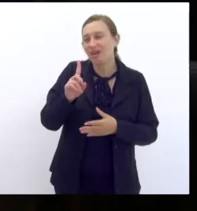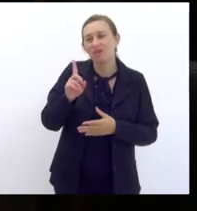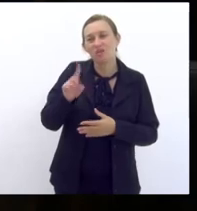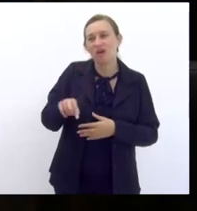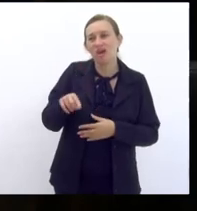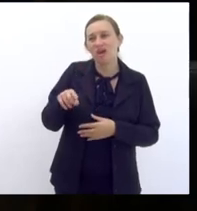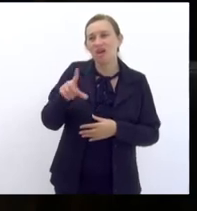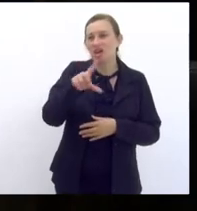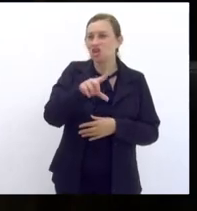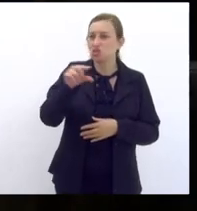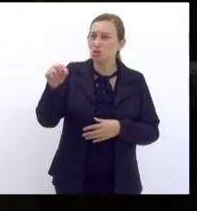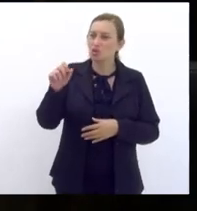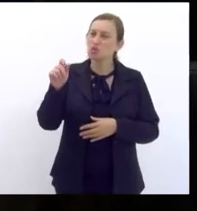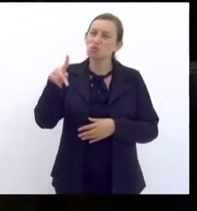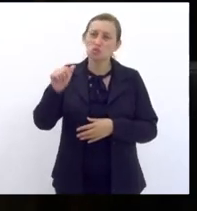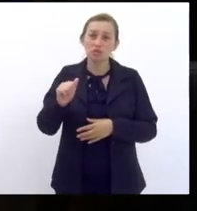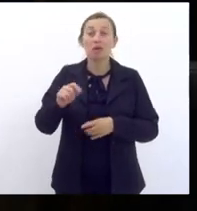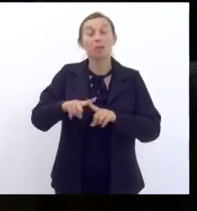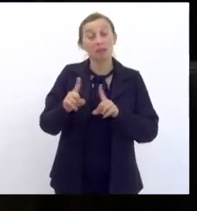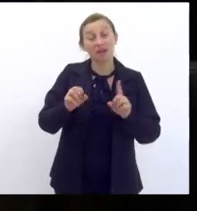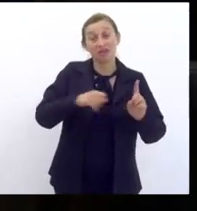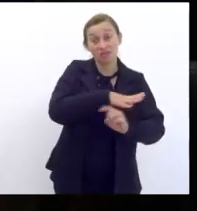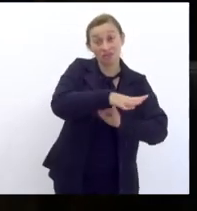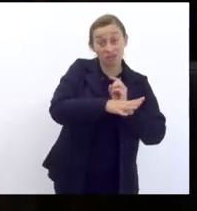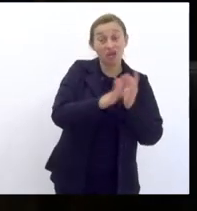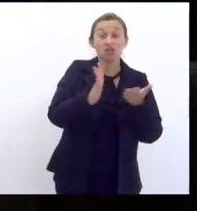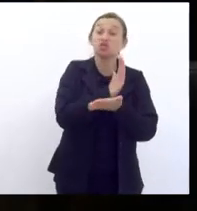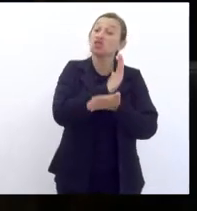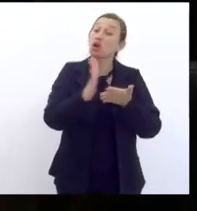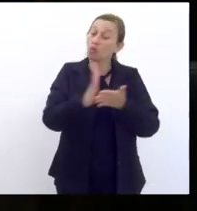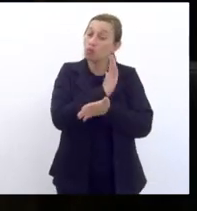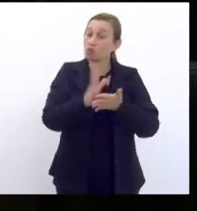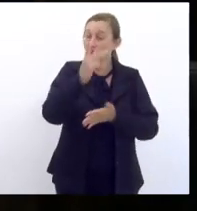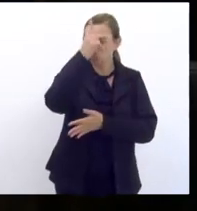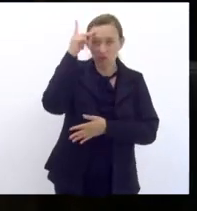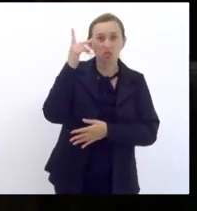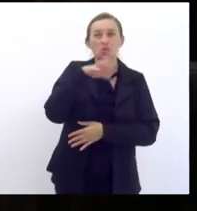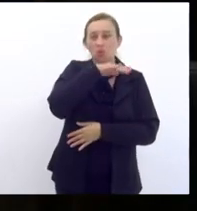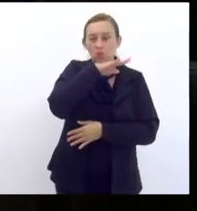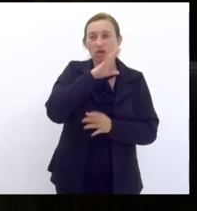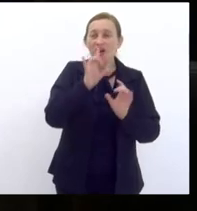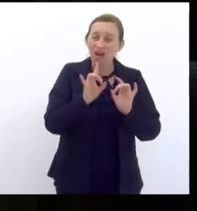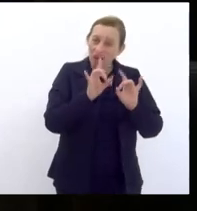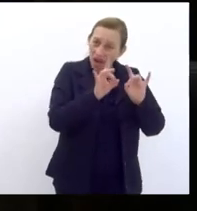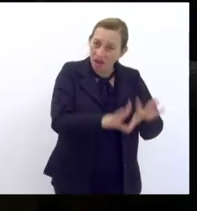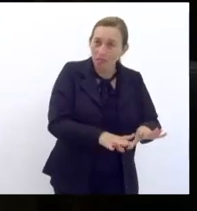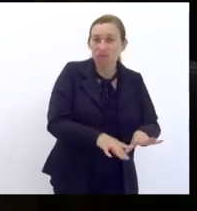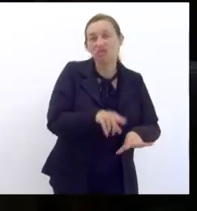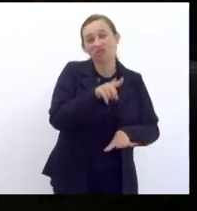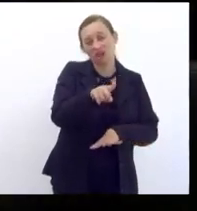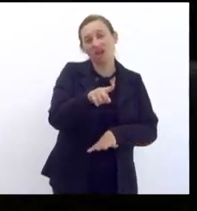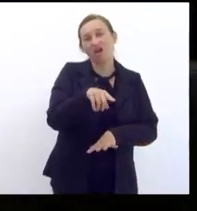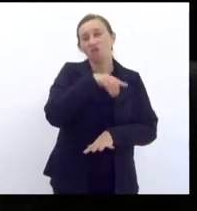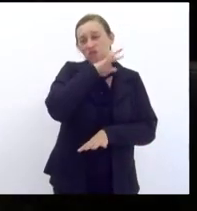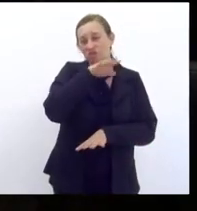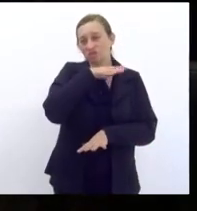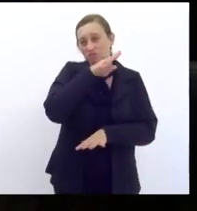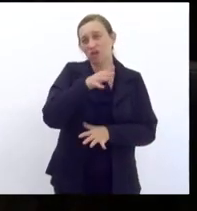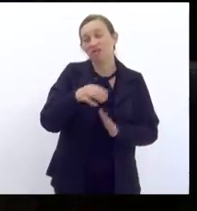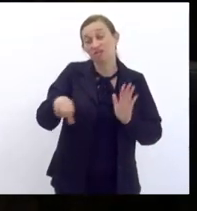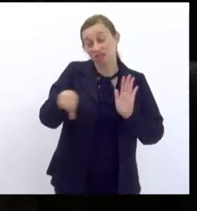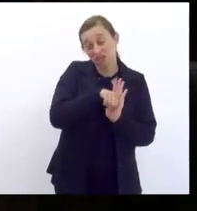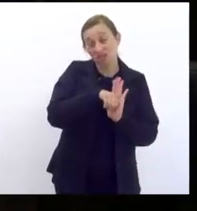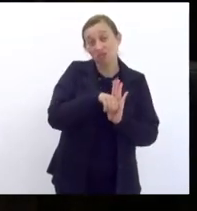ter é a sociedade de alguns irresponsáveis que insiste em abandonar lá insiste em cometer um crime